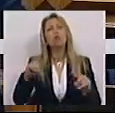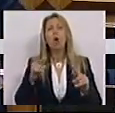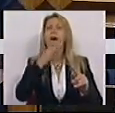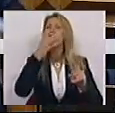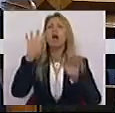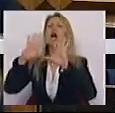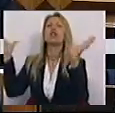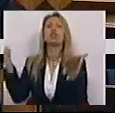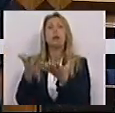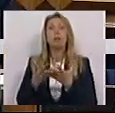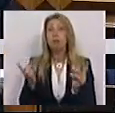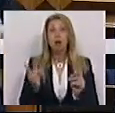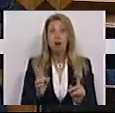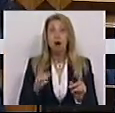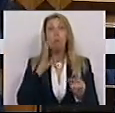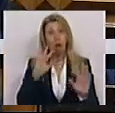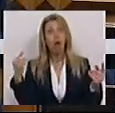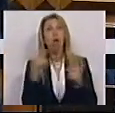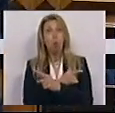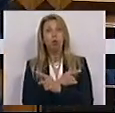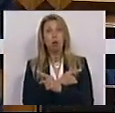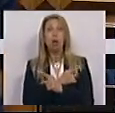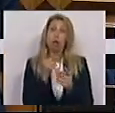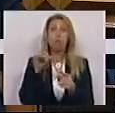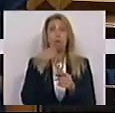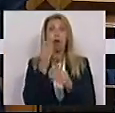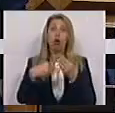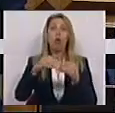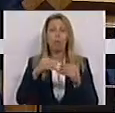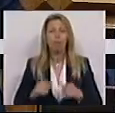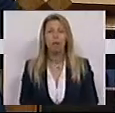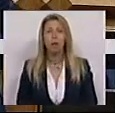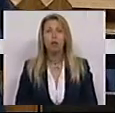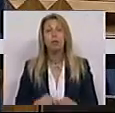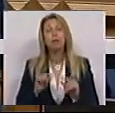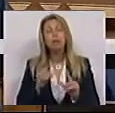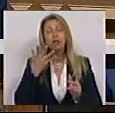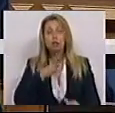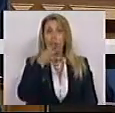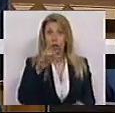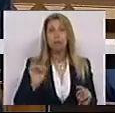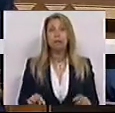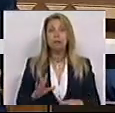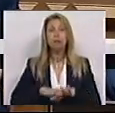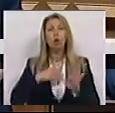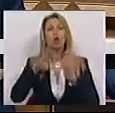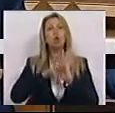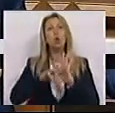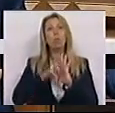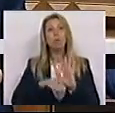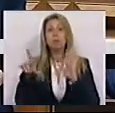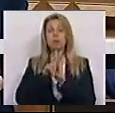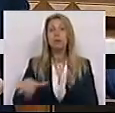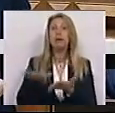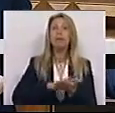é não só contraditórios como são complementares. Já foi aqui dito a questão da regulamentação da Lei de